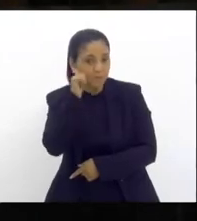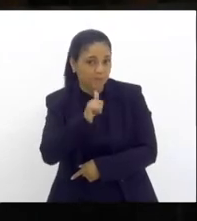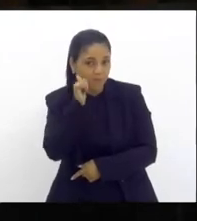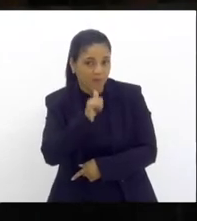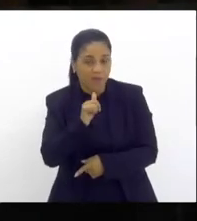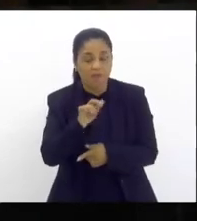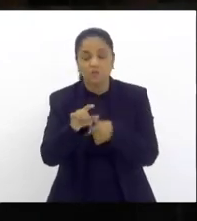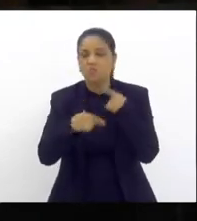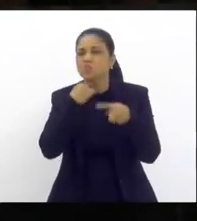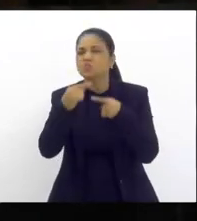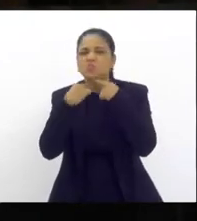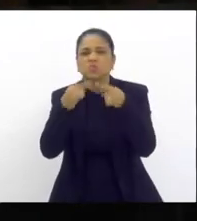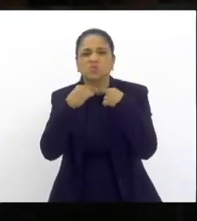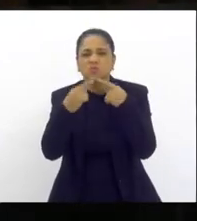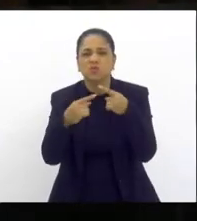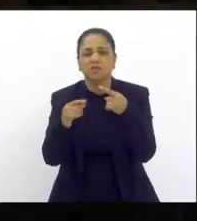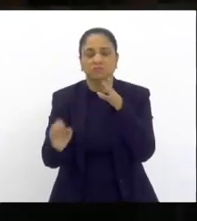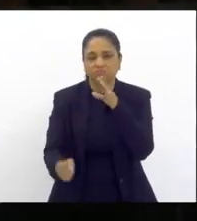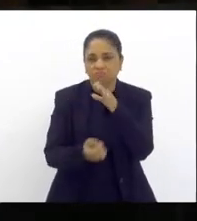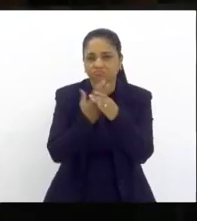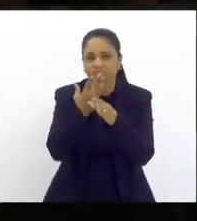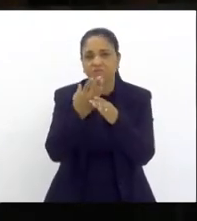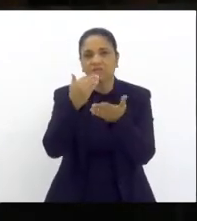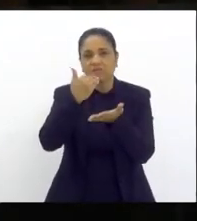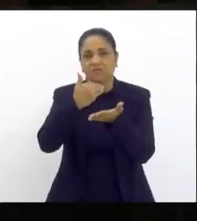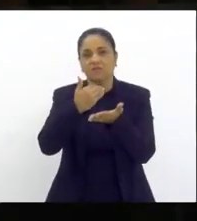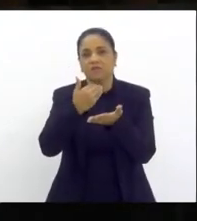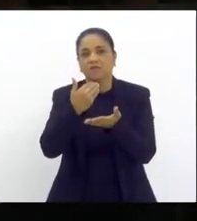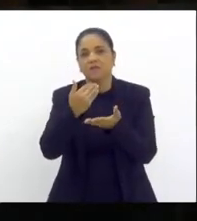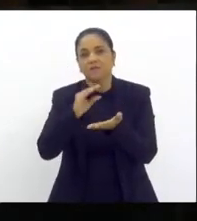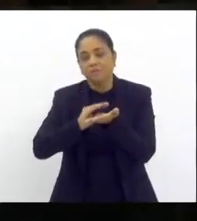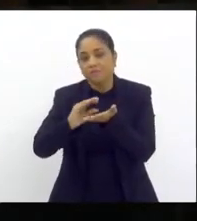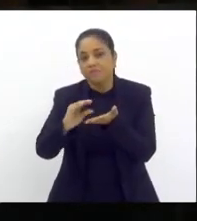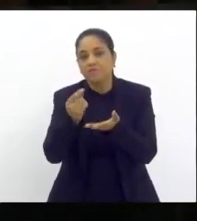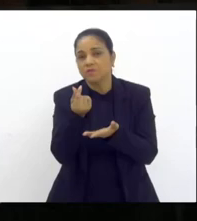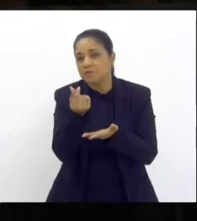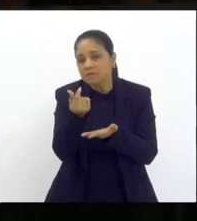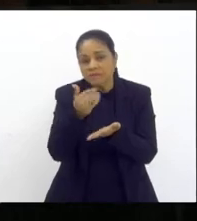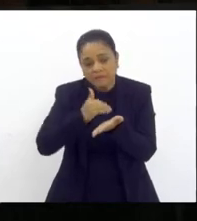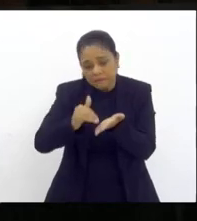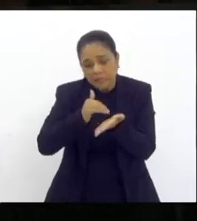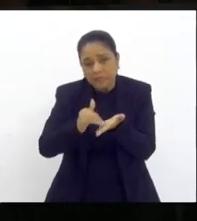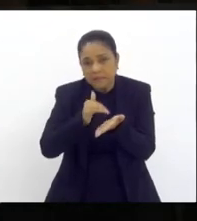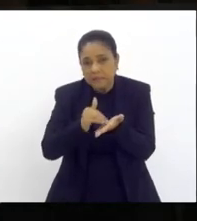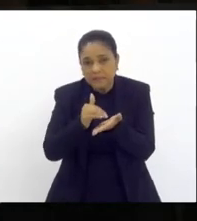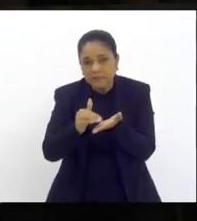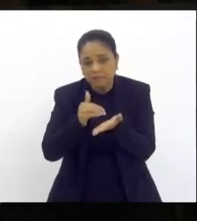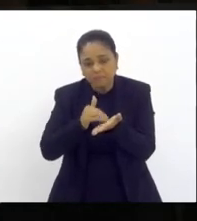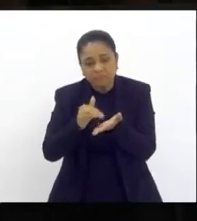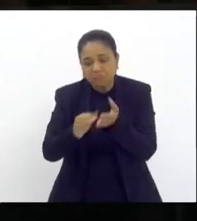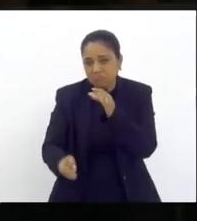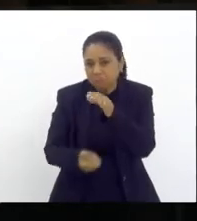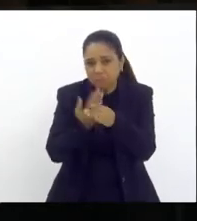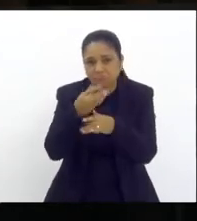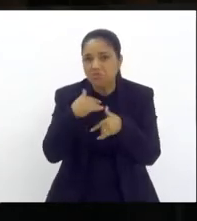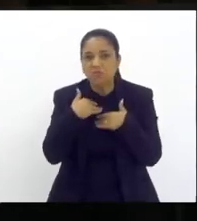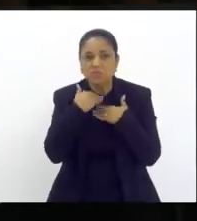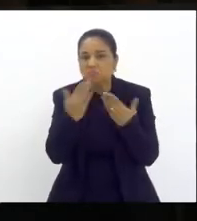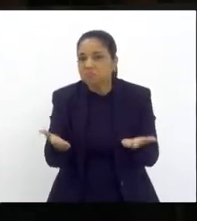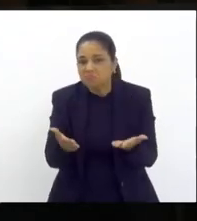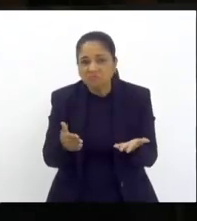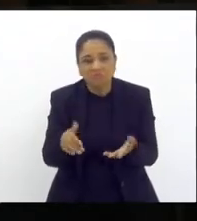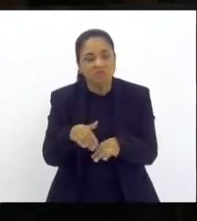quando essa lei não é executada. E não adianta criar uma secretaria só para dizer que tem uma secretaria e não